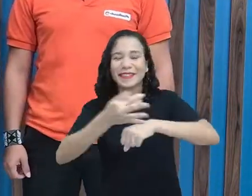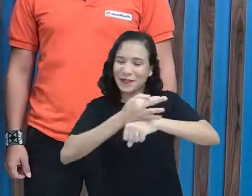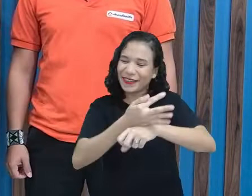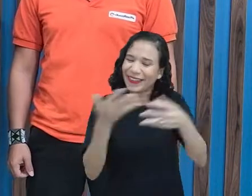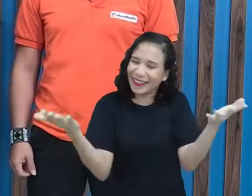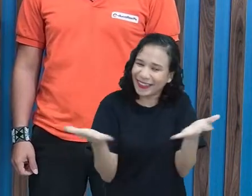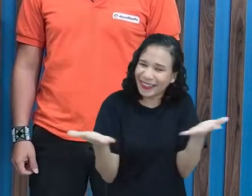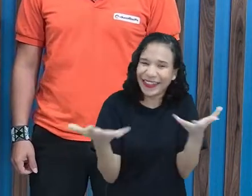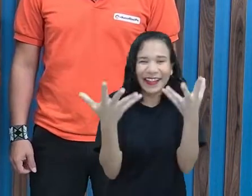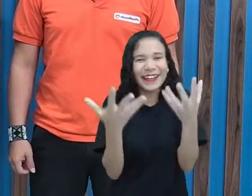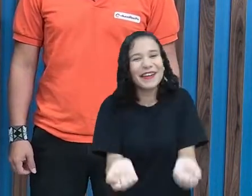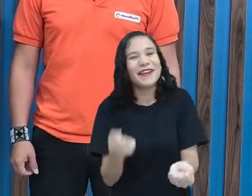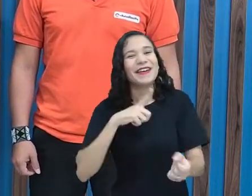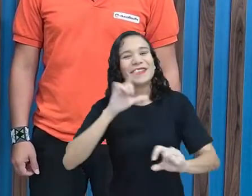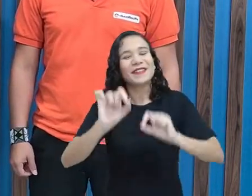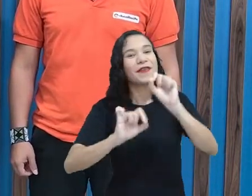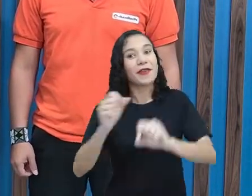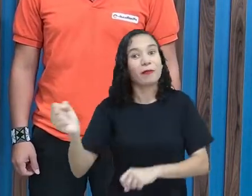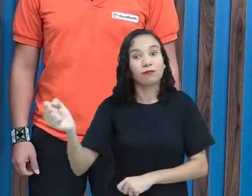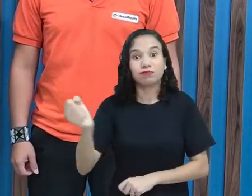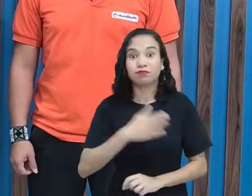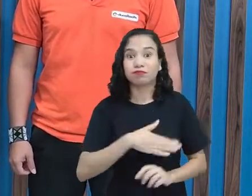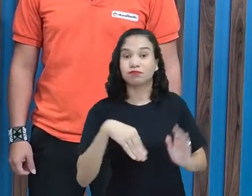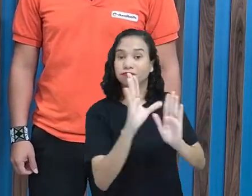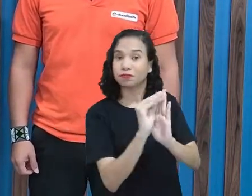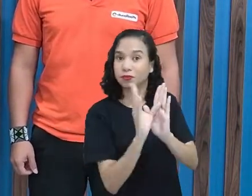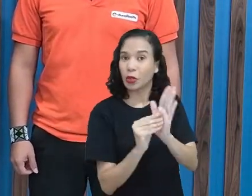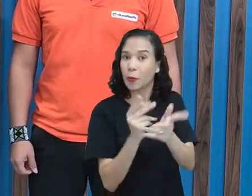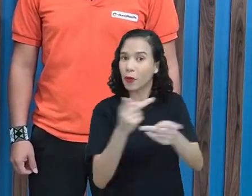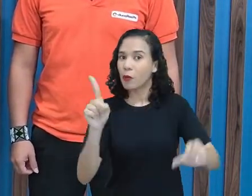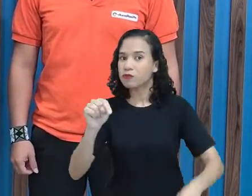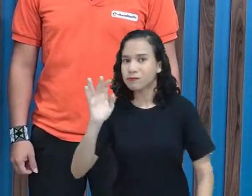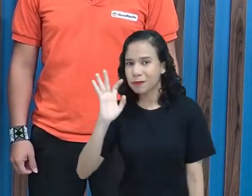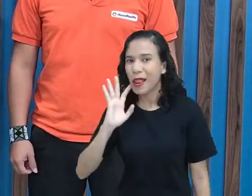Aí. Vamos trazer esse novo componente para você.